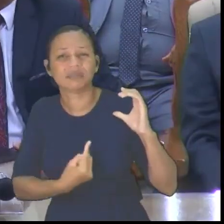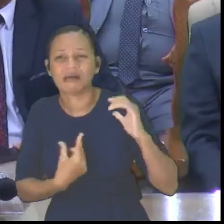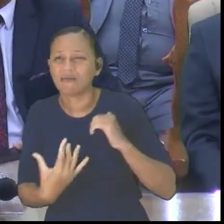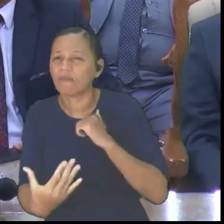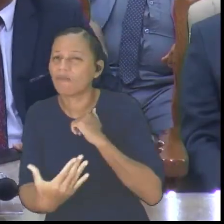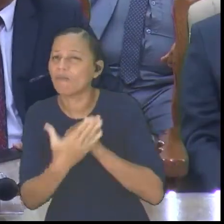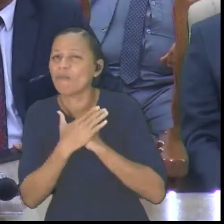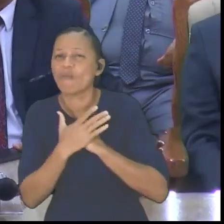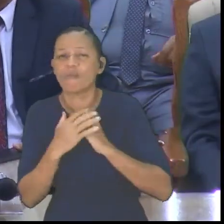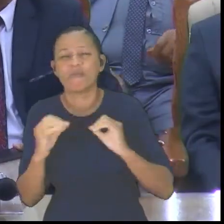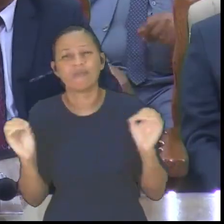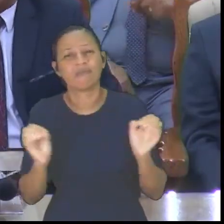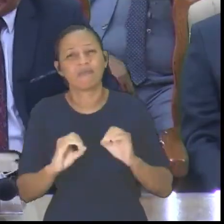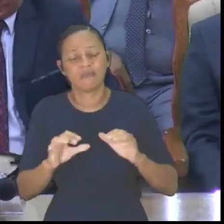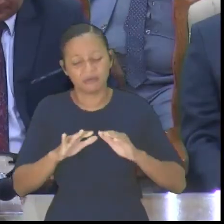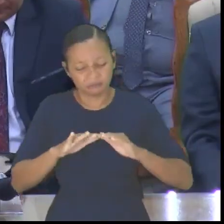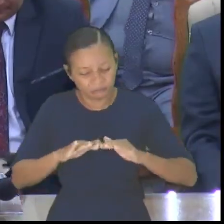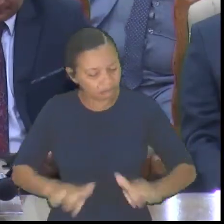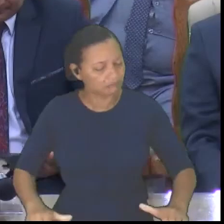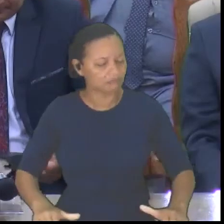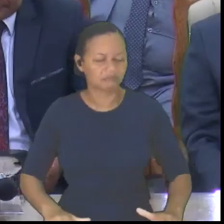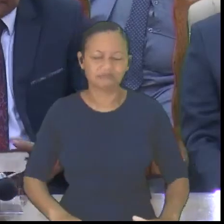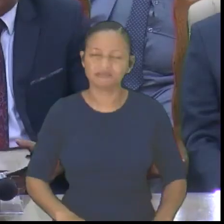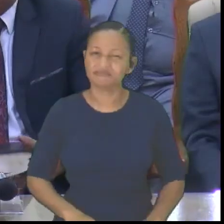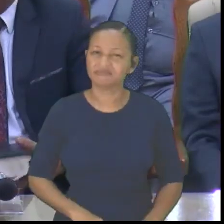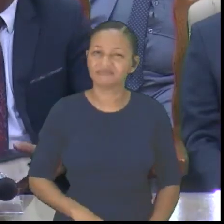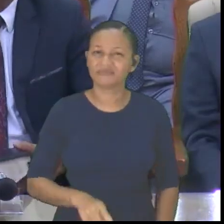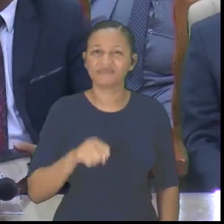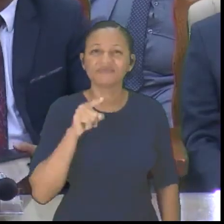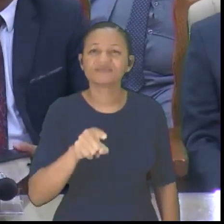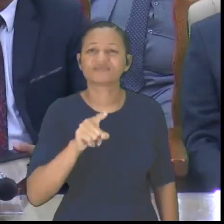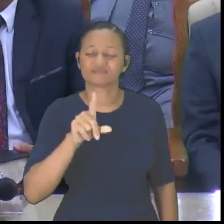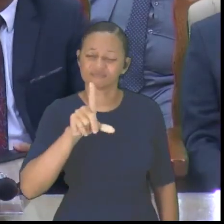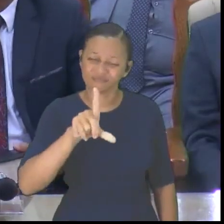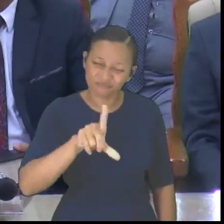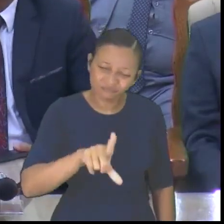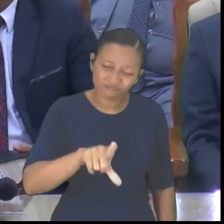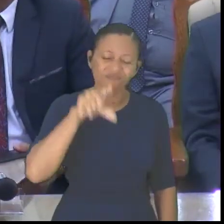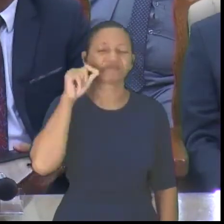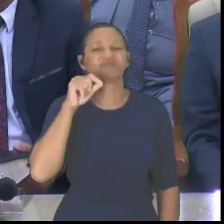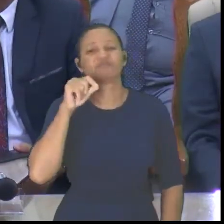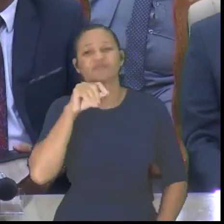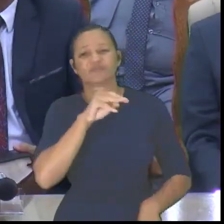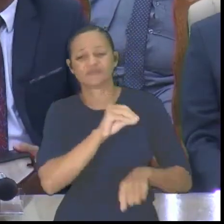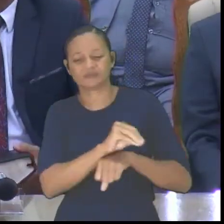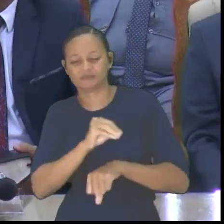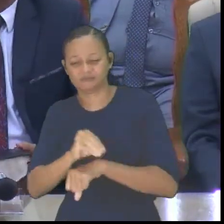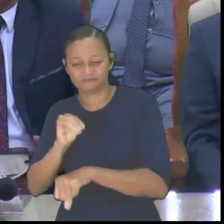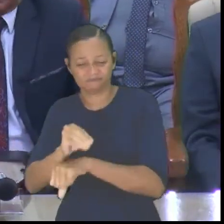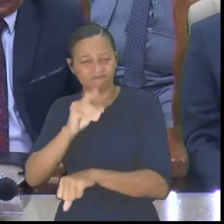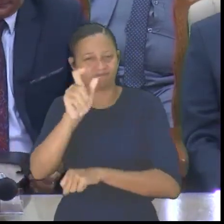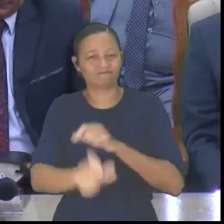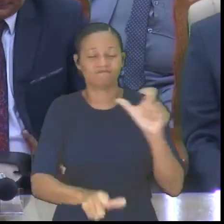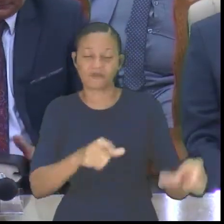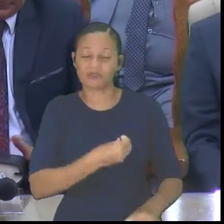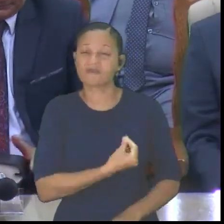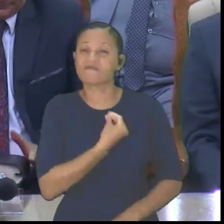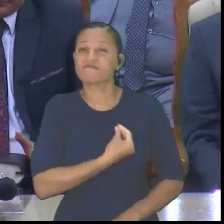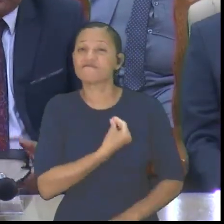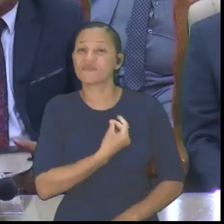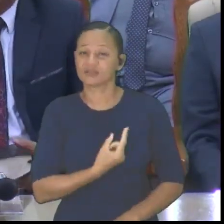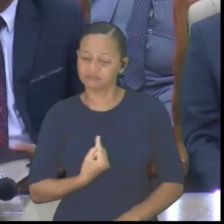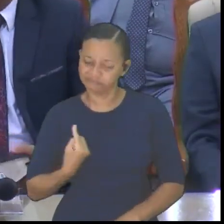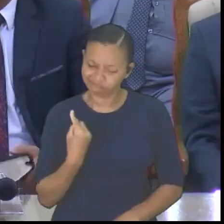Esta é a vida de quem nasceu para cuidar de gente. Uma vida solitária, às